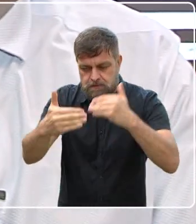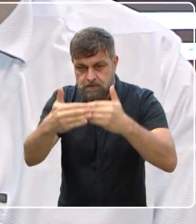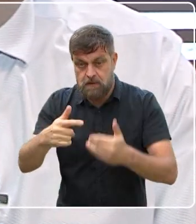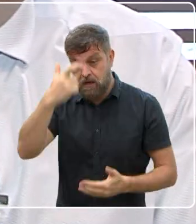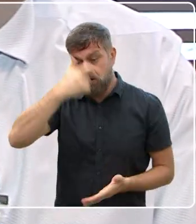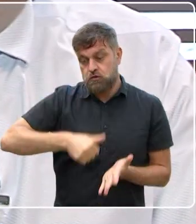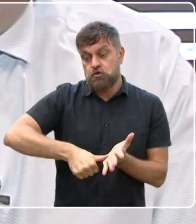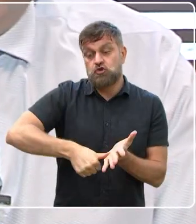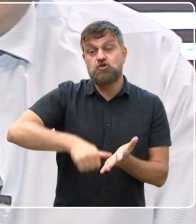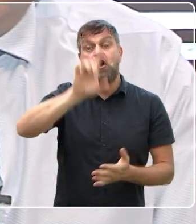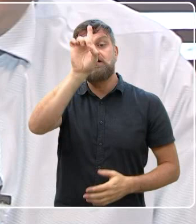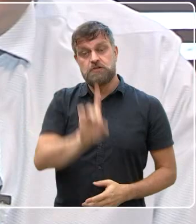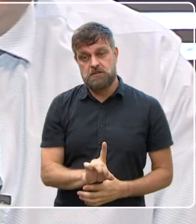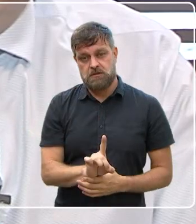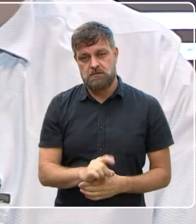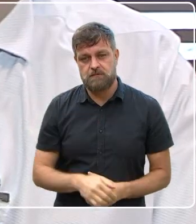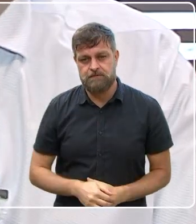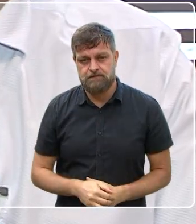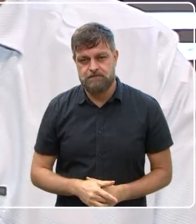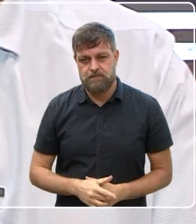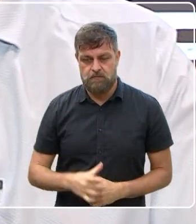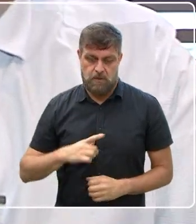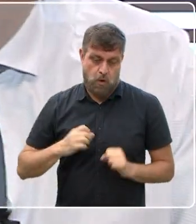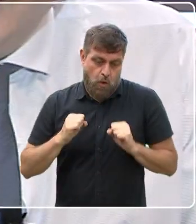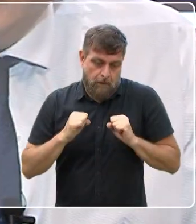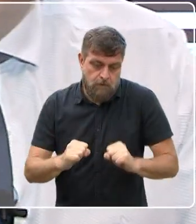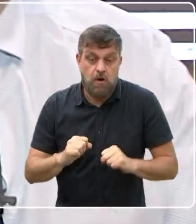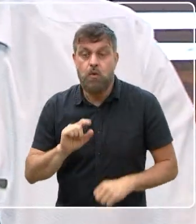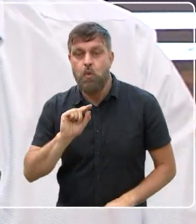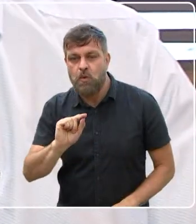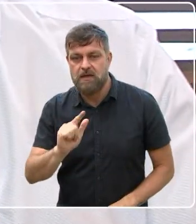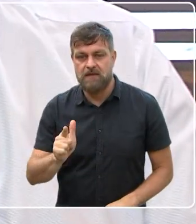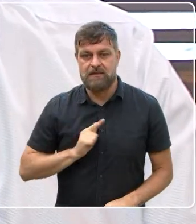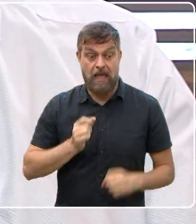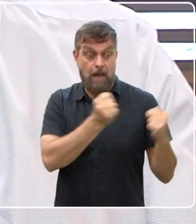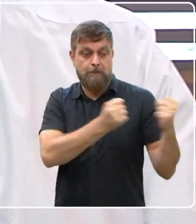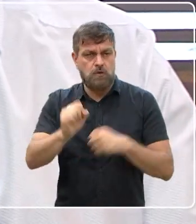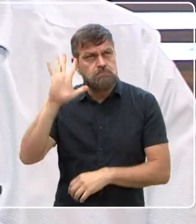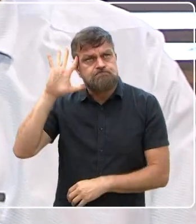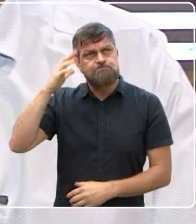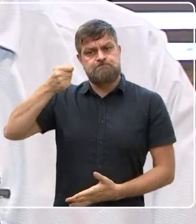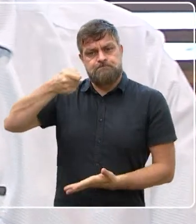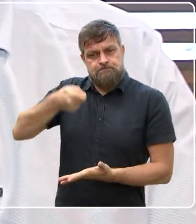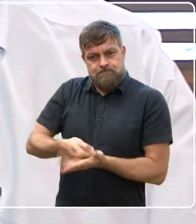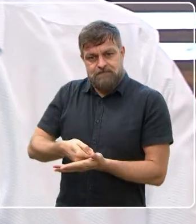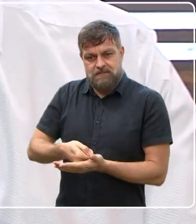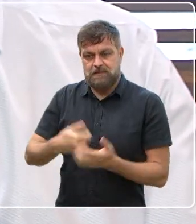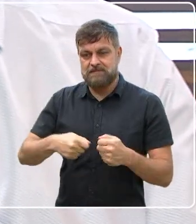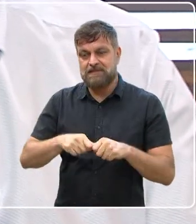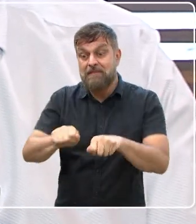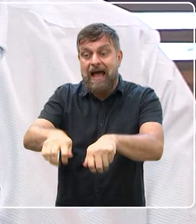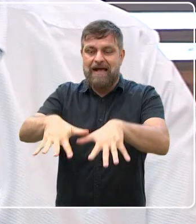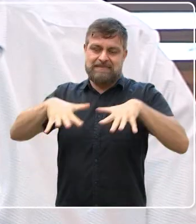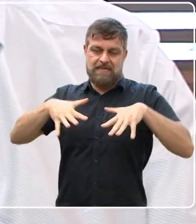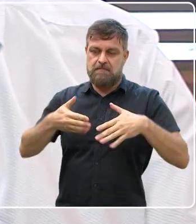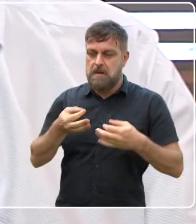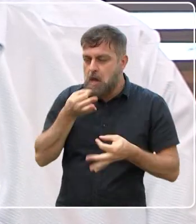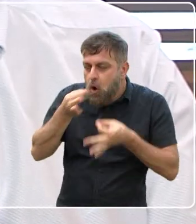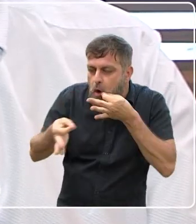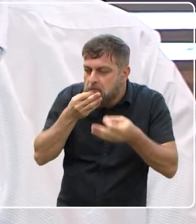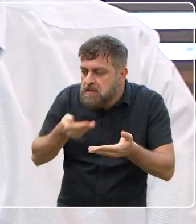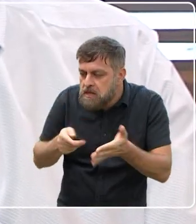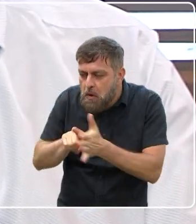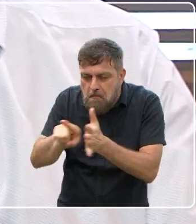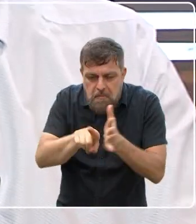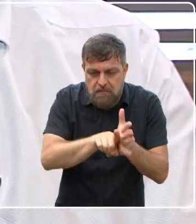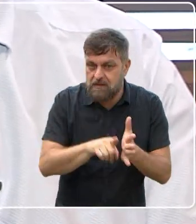como sócio-diretor, isso me traz o quê? Isso me traz um poder de decisão sem participar de uma assembleia, por exemplo. Então, algumas decisões